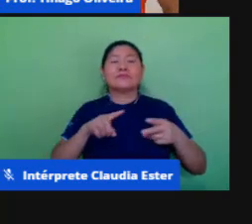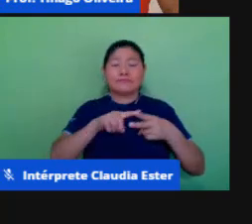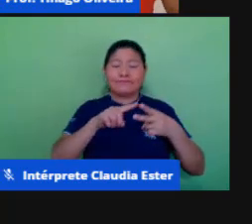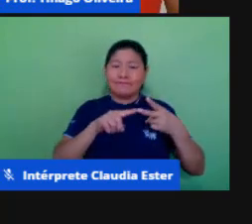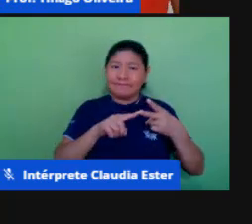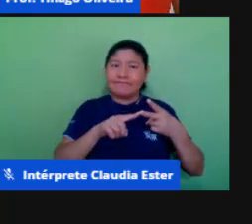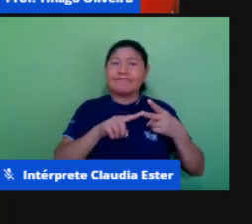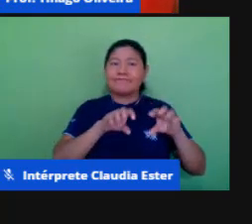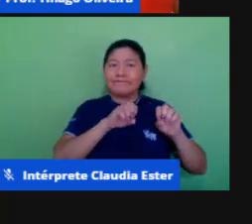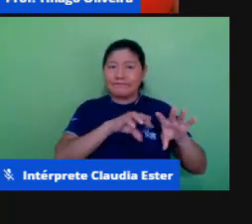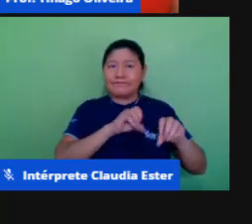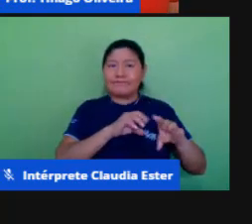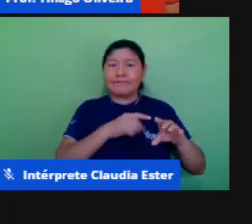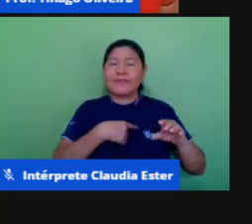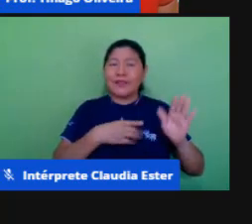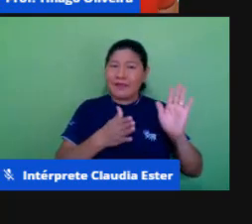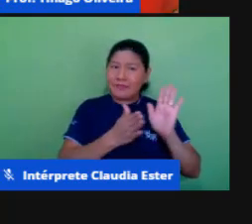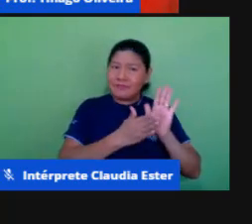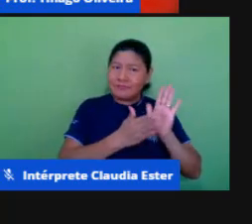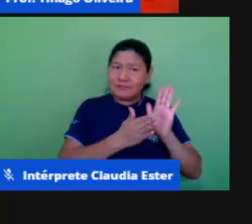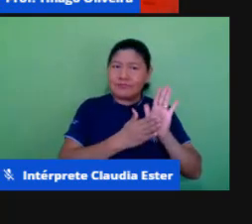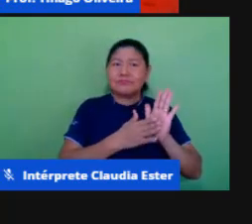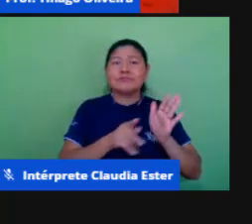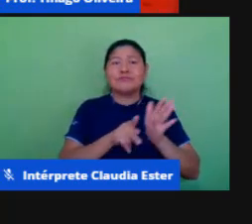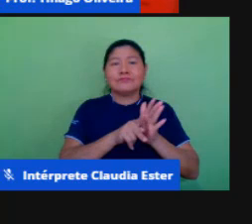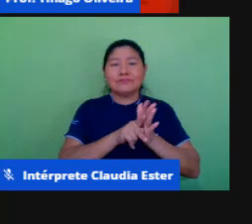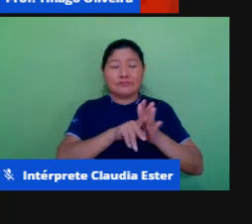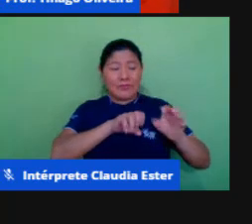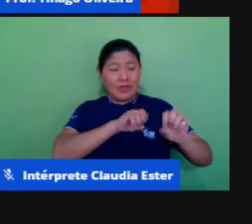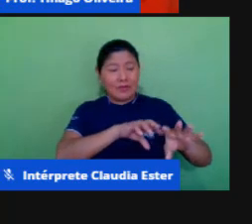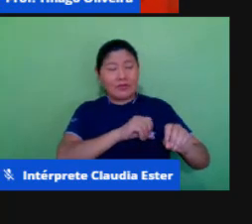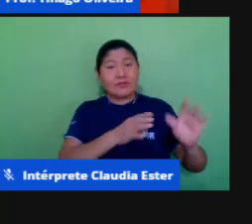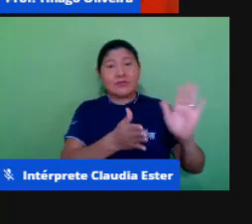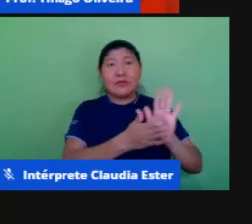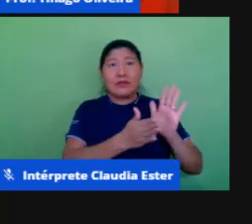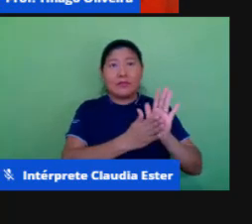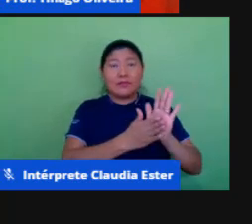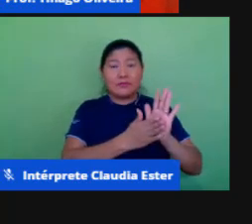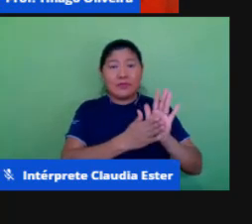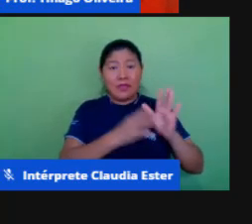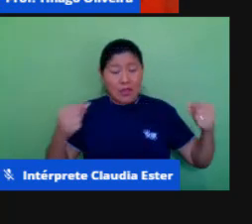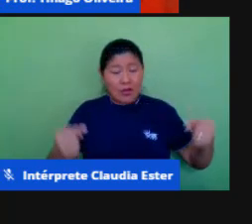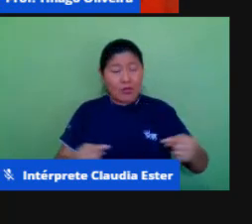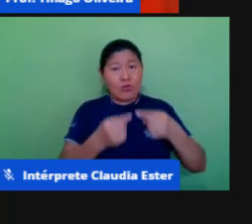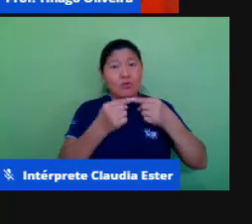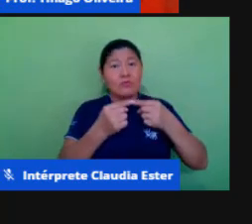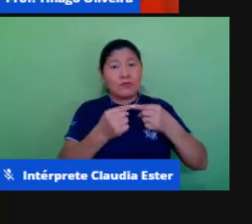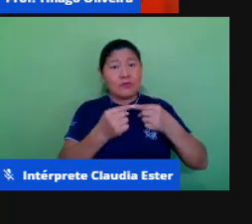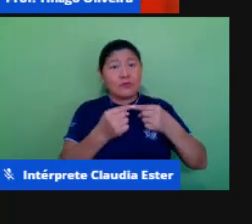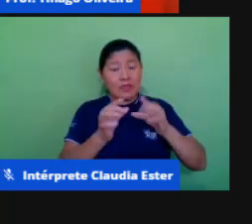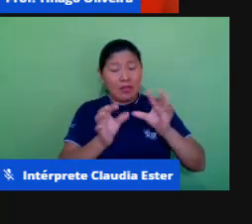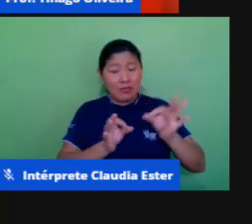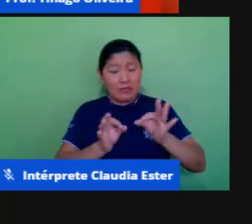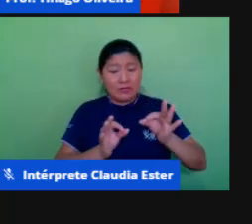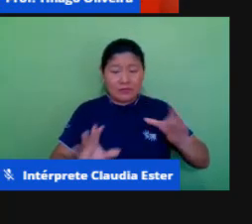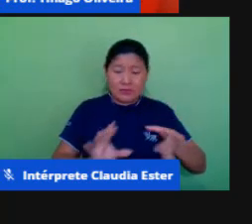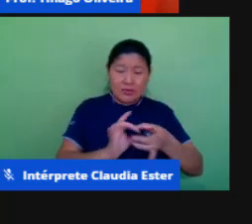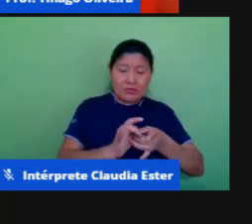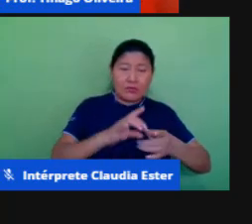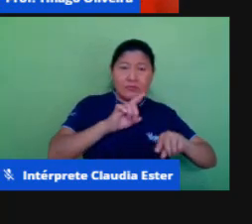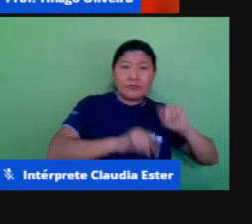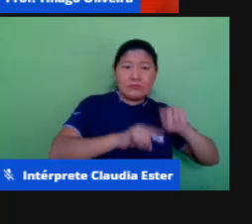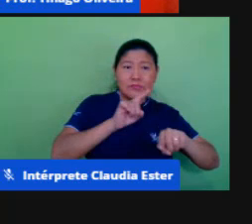Esse é o pressuposto do ensino híbrido. Olha lá, o ensino híbrido aposta em combinar ferramentas, ambientes e organização